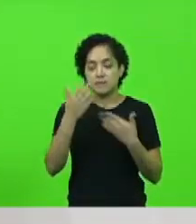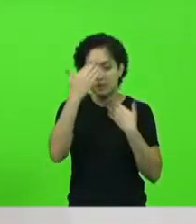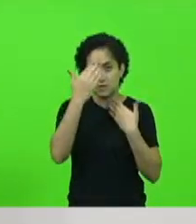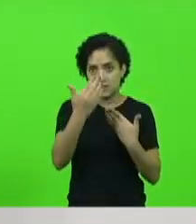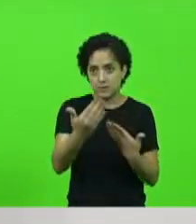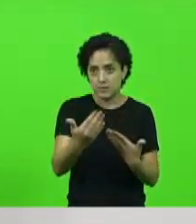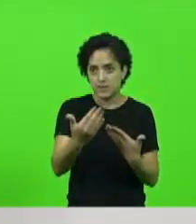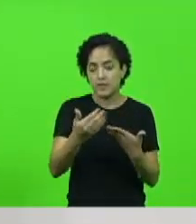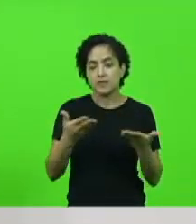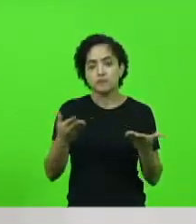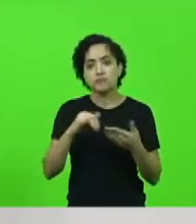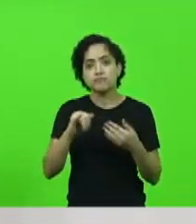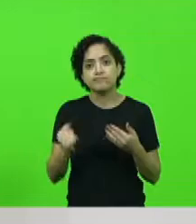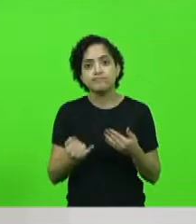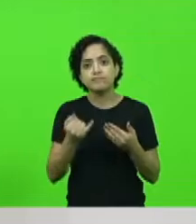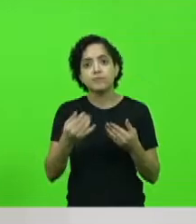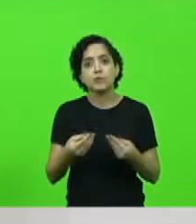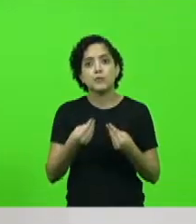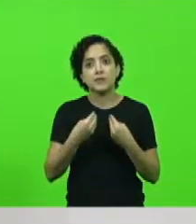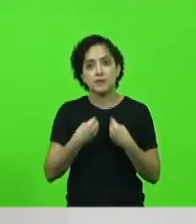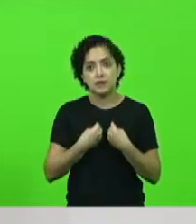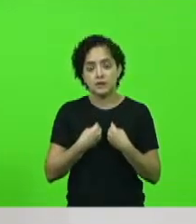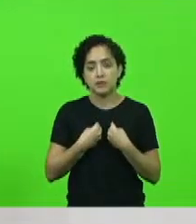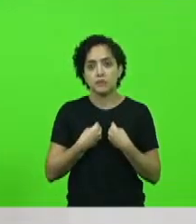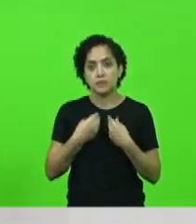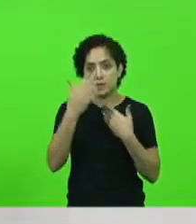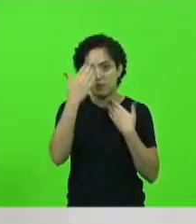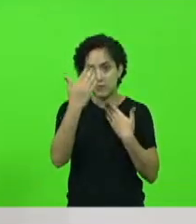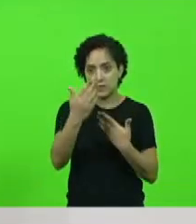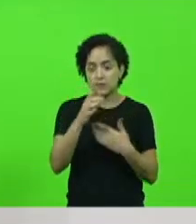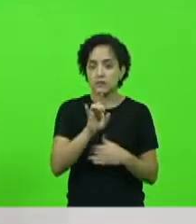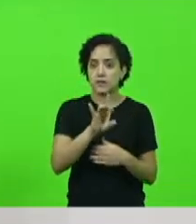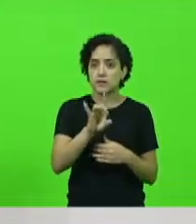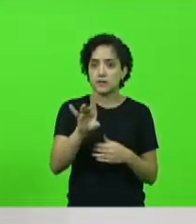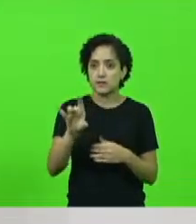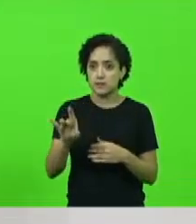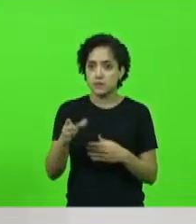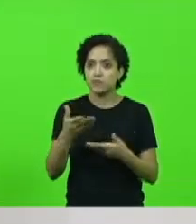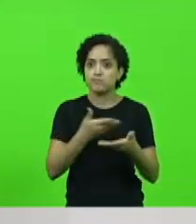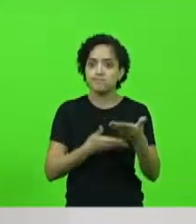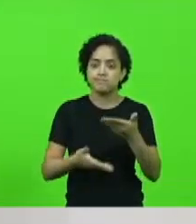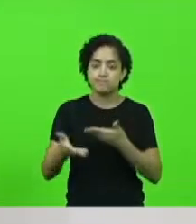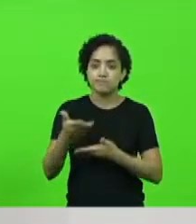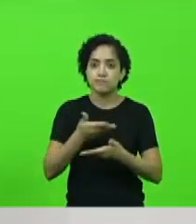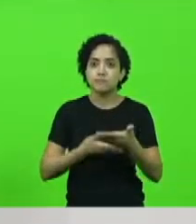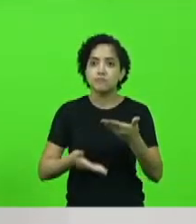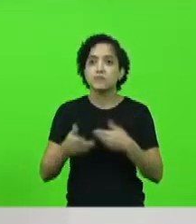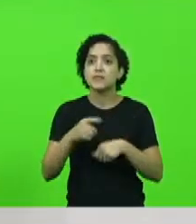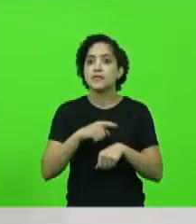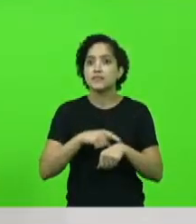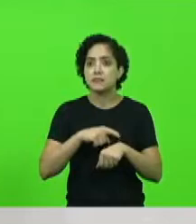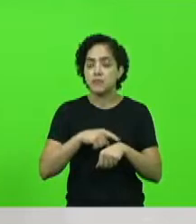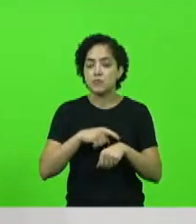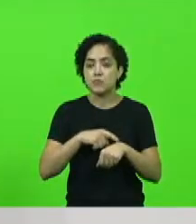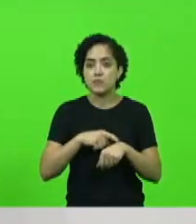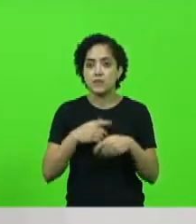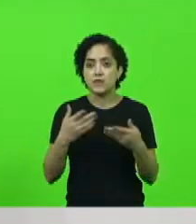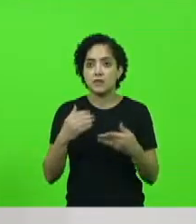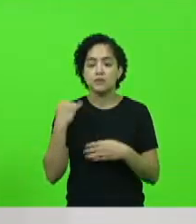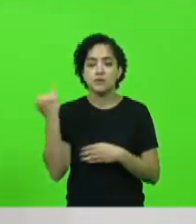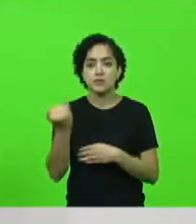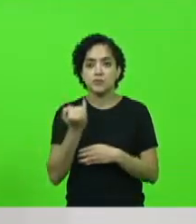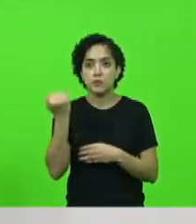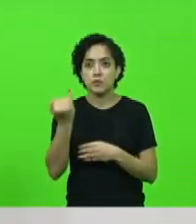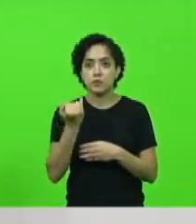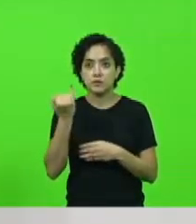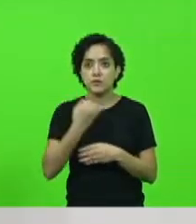esta oportunidade que esta casa tem nos dado. Obrigado a cada um que compartilhou conosco esse momento simbólico e importante da nossa vida,